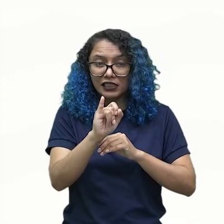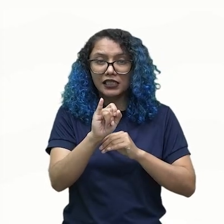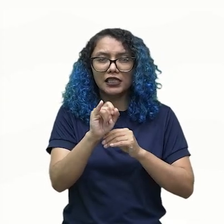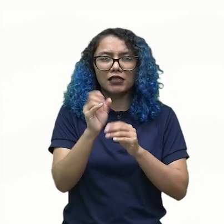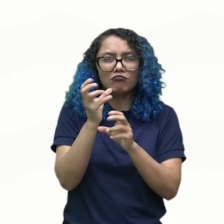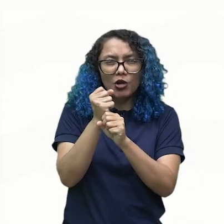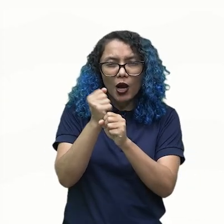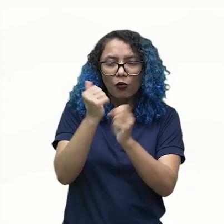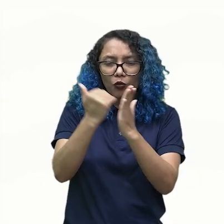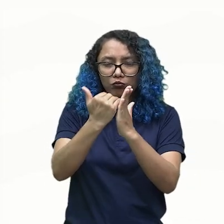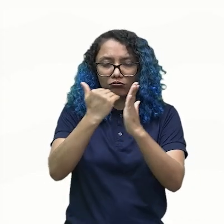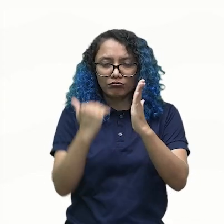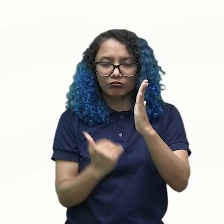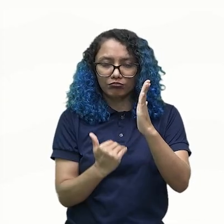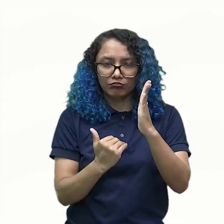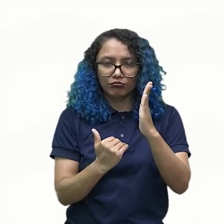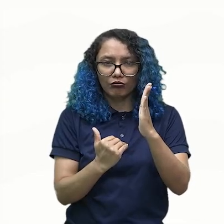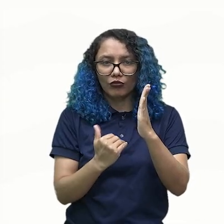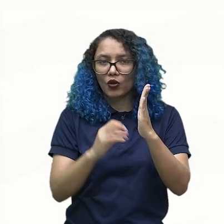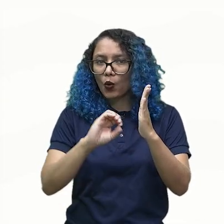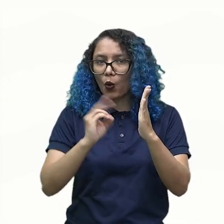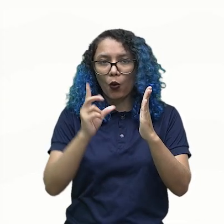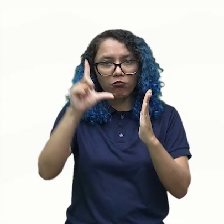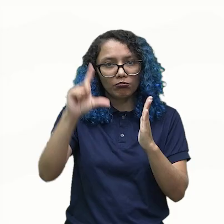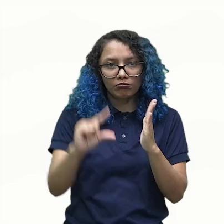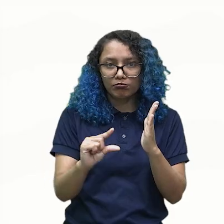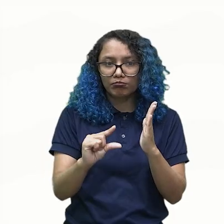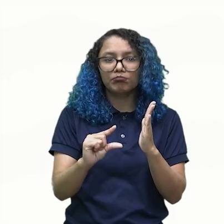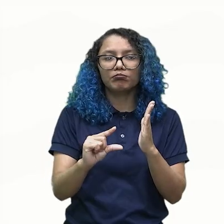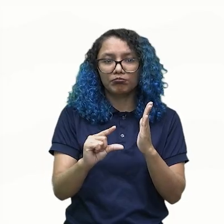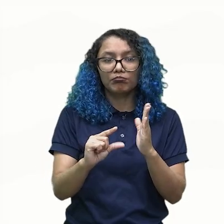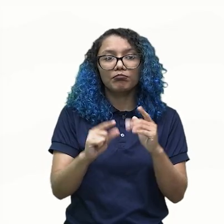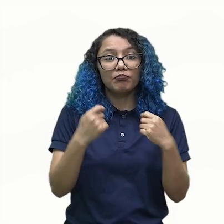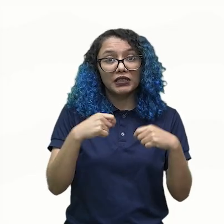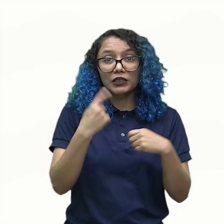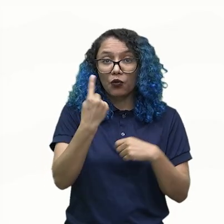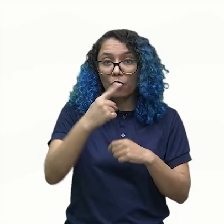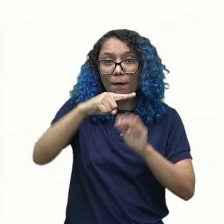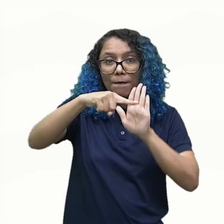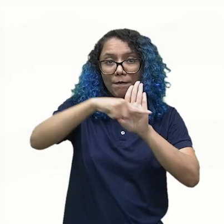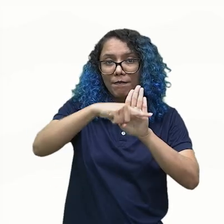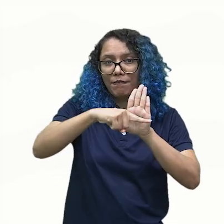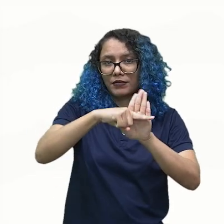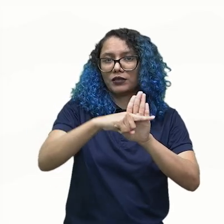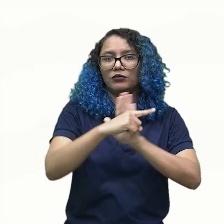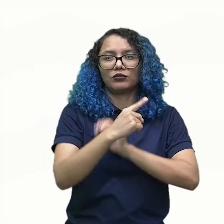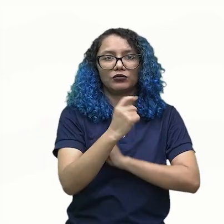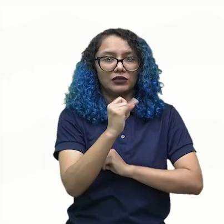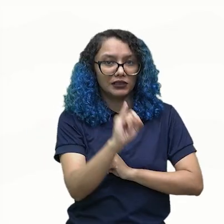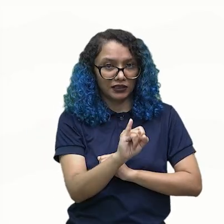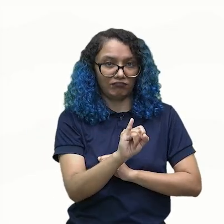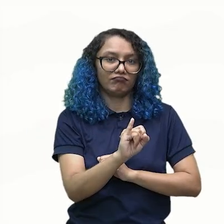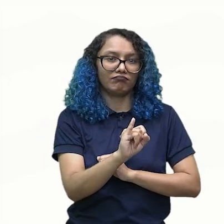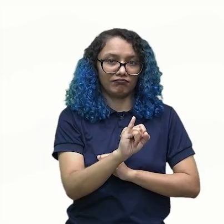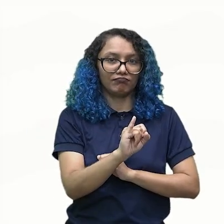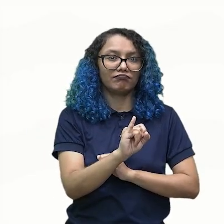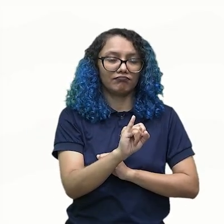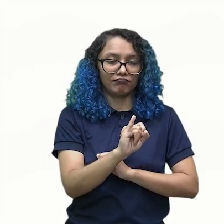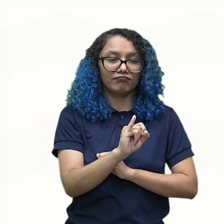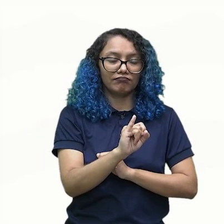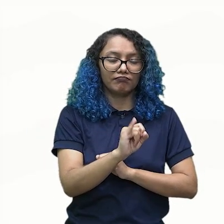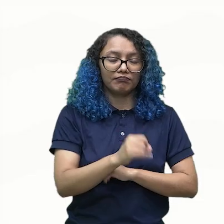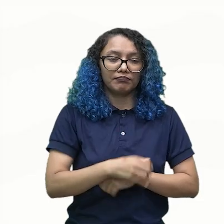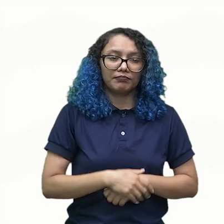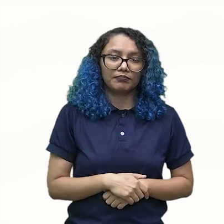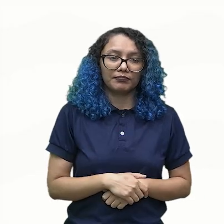de decréscimo ou de desconto, a gente vai pegar o 1 e subtrair dessa taxa. Ou